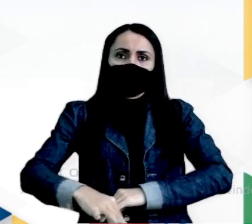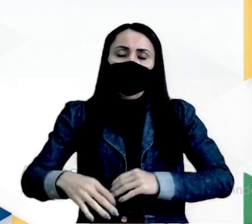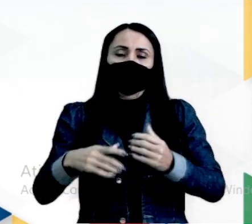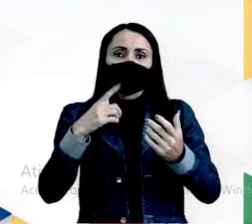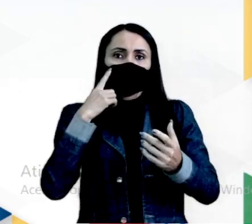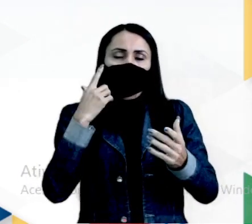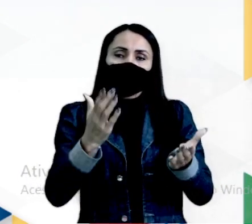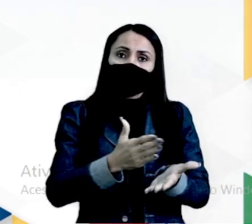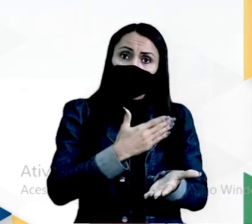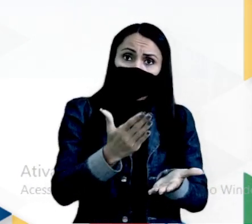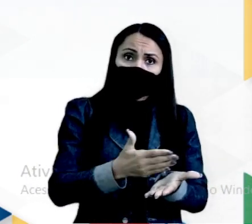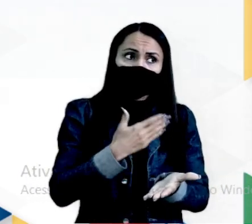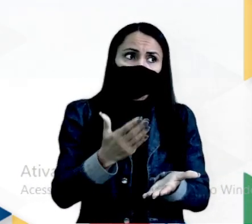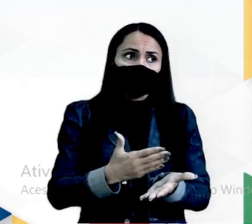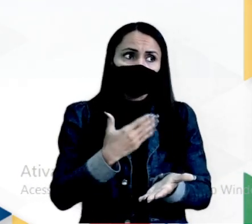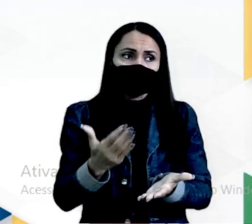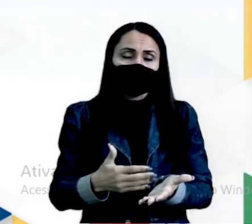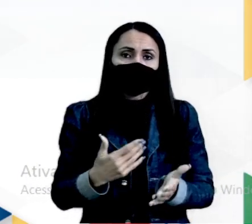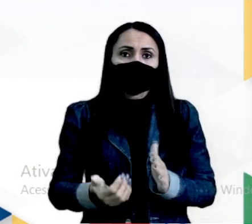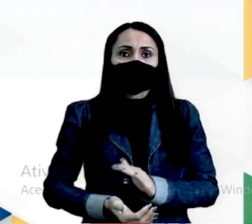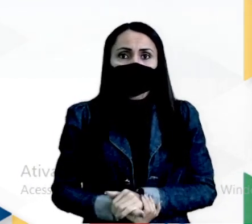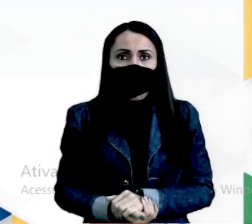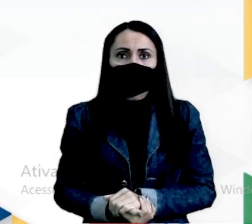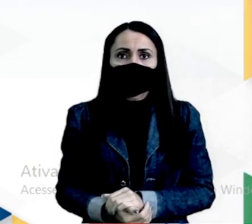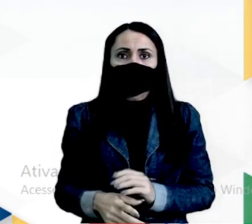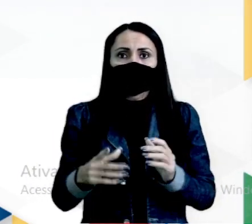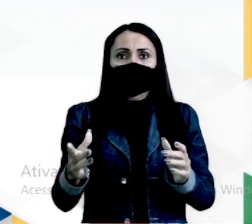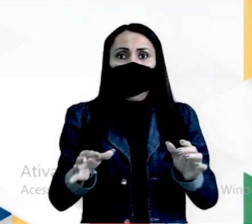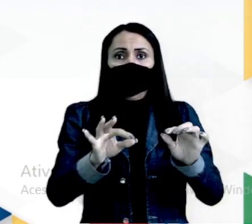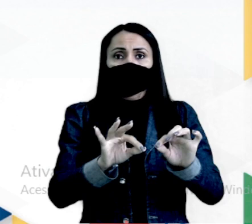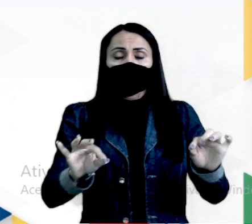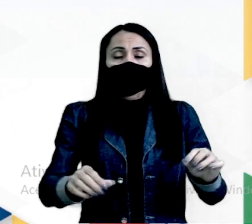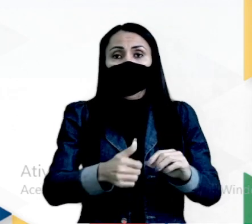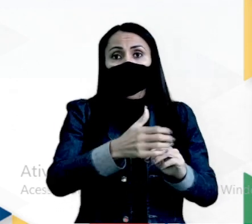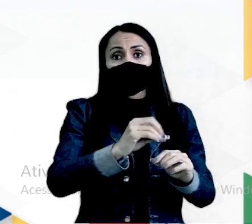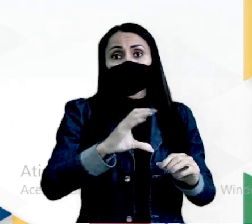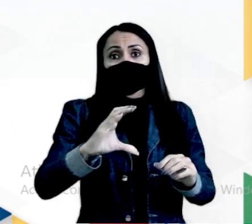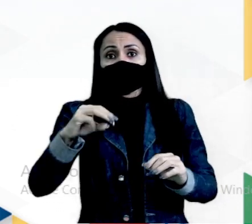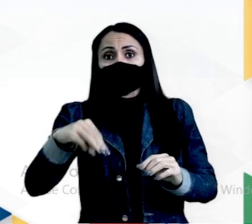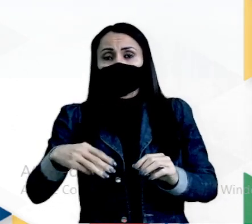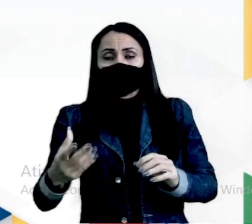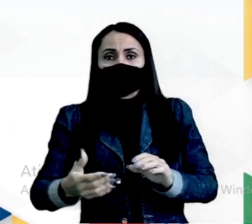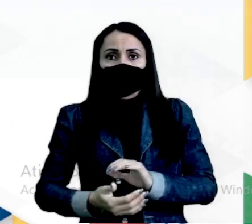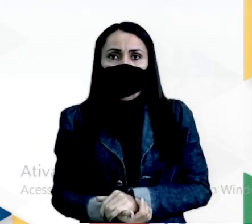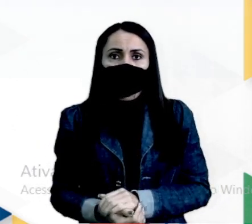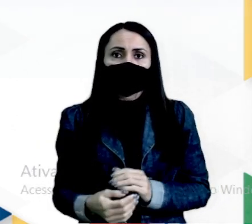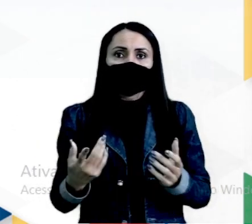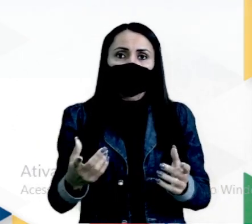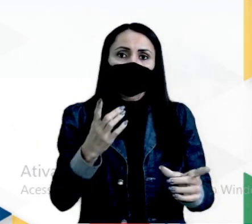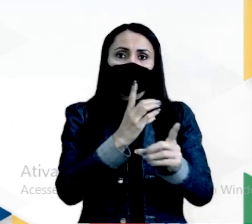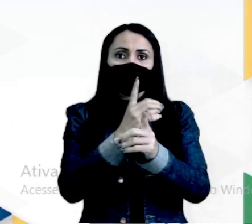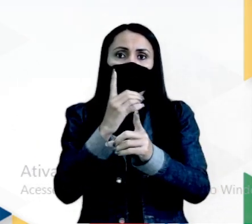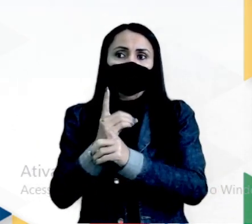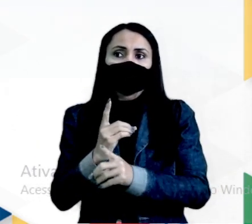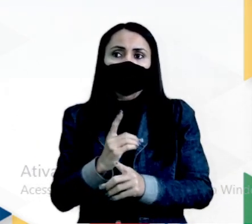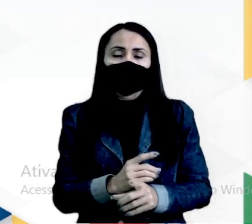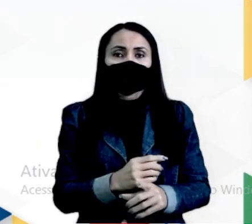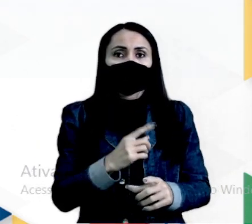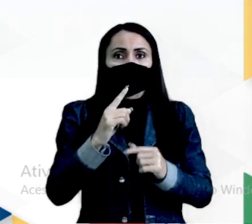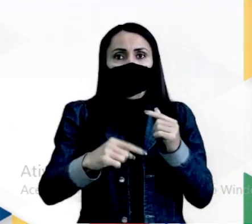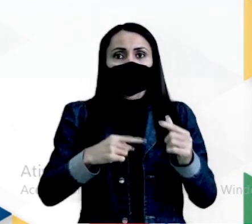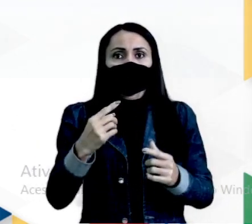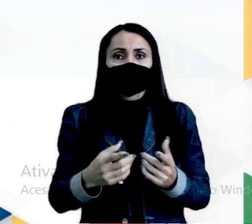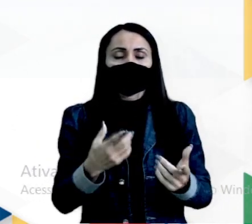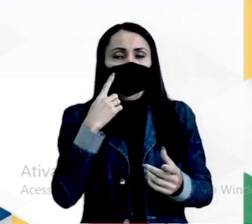no teu caderno de reta que tem um comprimento de 10 centímetros. Aí o aluno encontrou, na verdade, depois, olhando